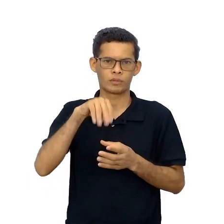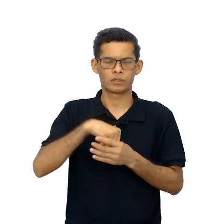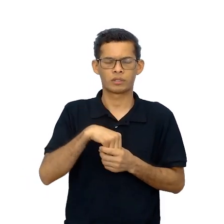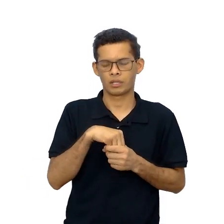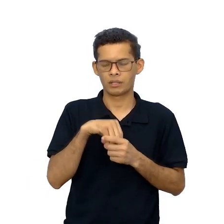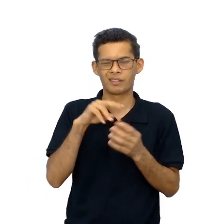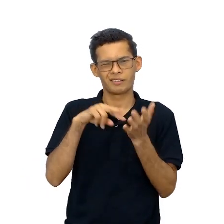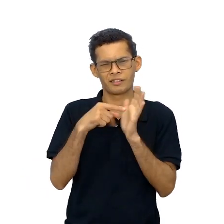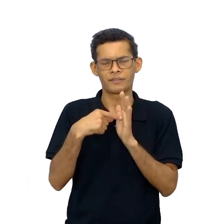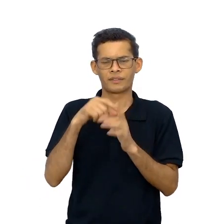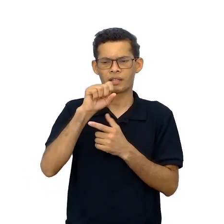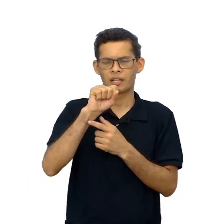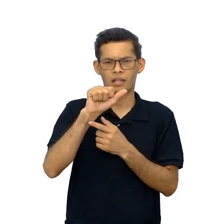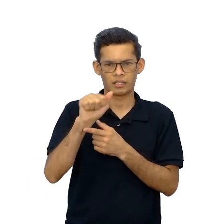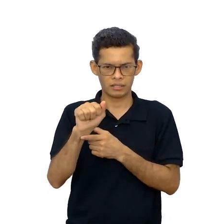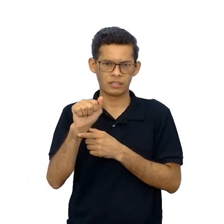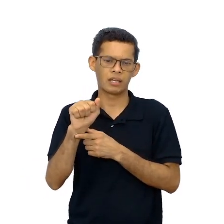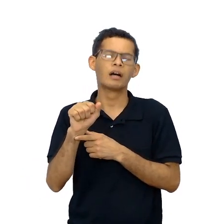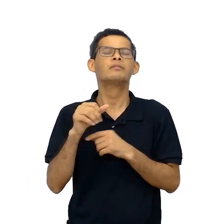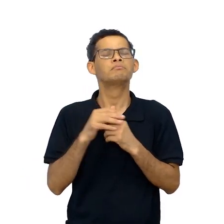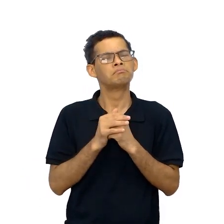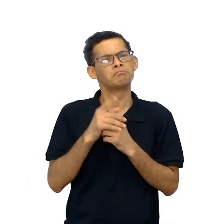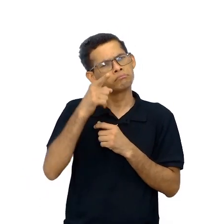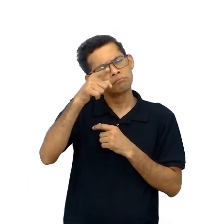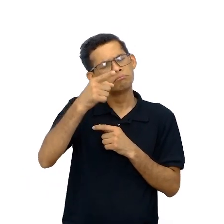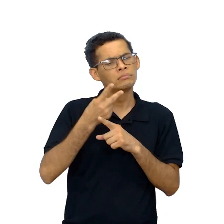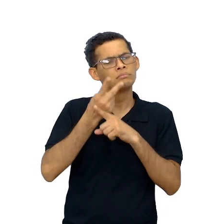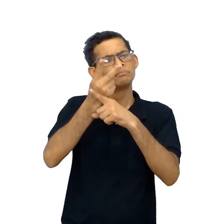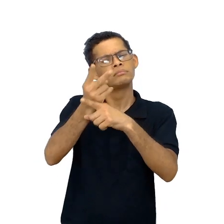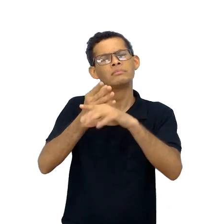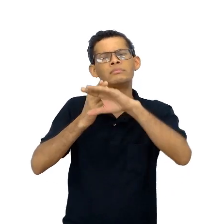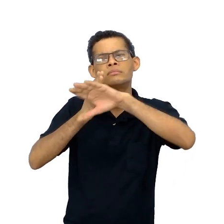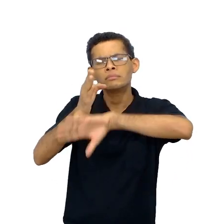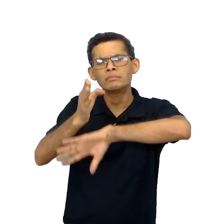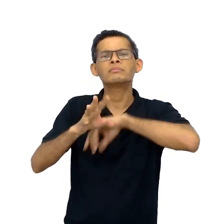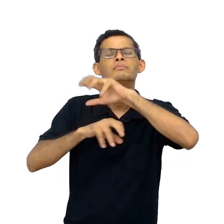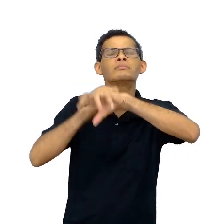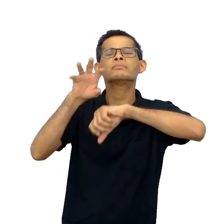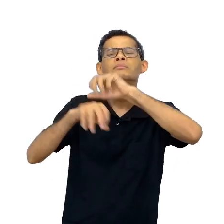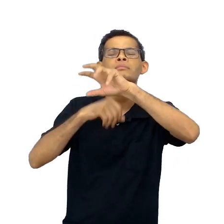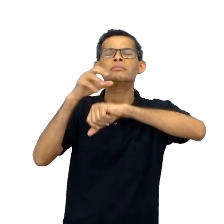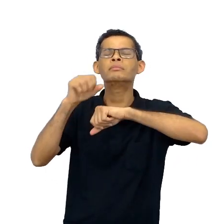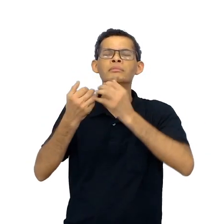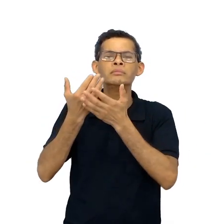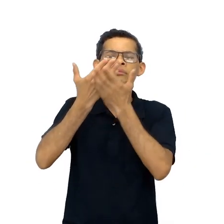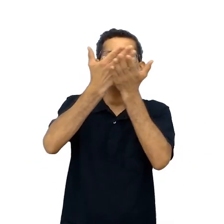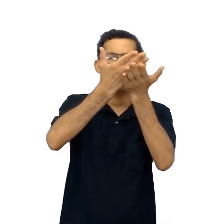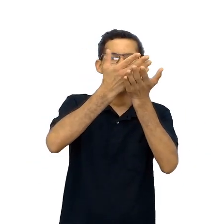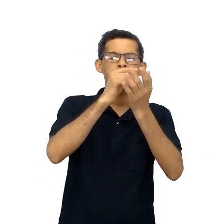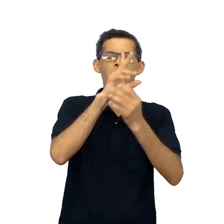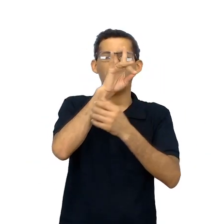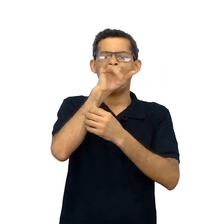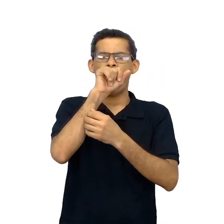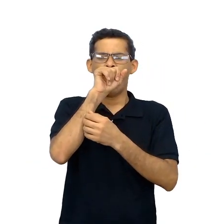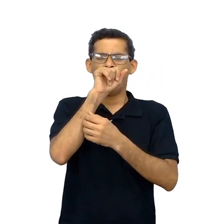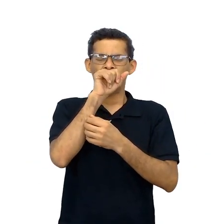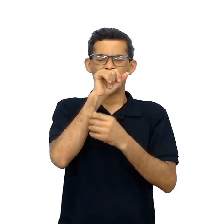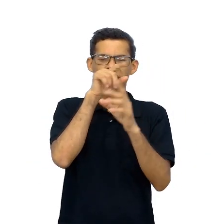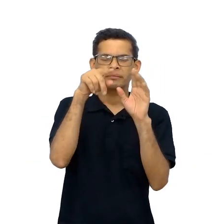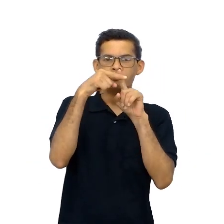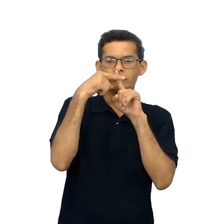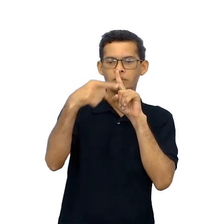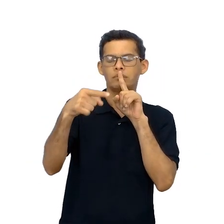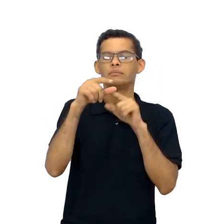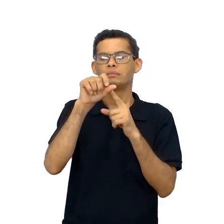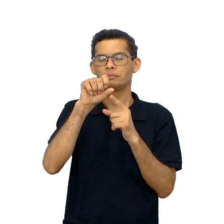Então, vocês fiquem à vontade de buscar essas sequências para levar para a semana de estudos intensivos. Elas podem,